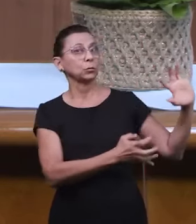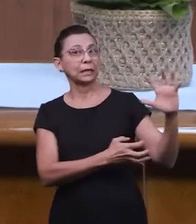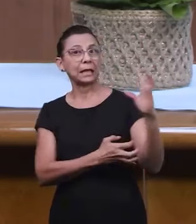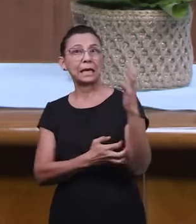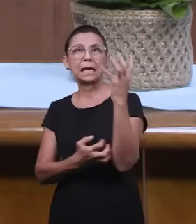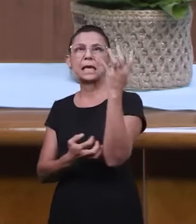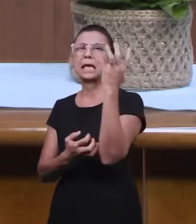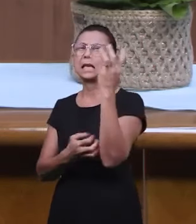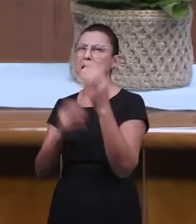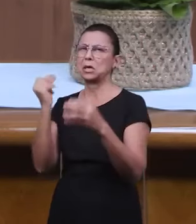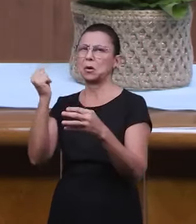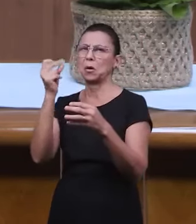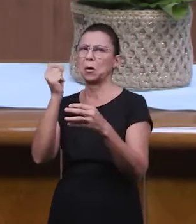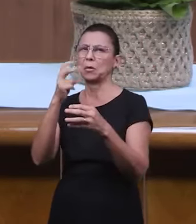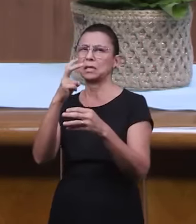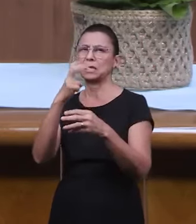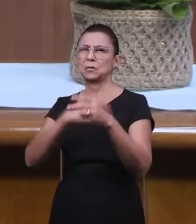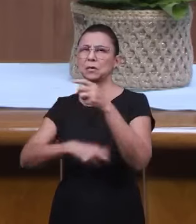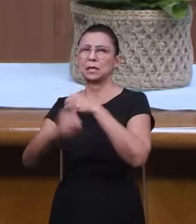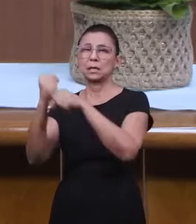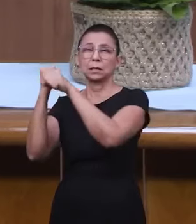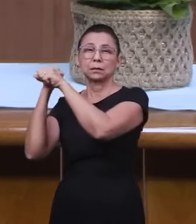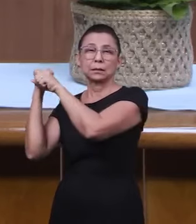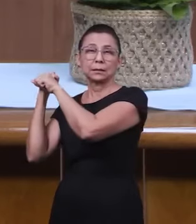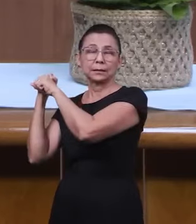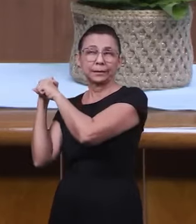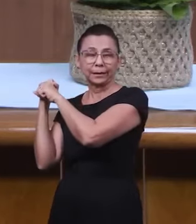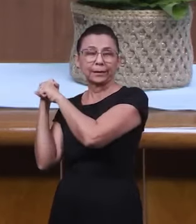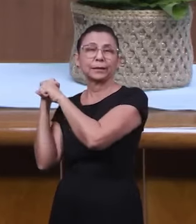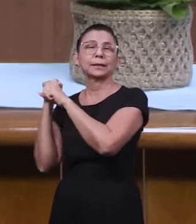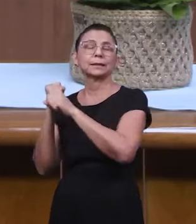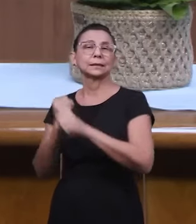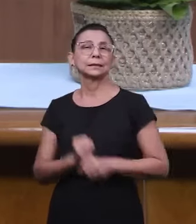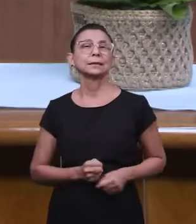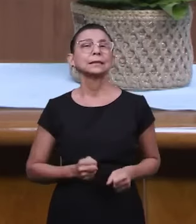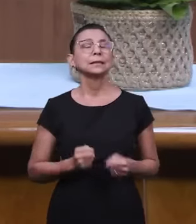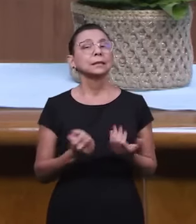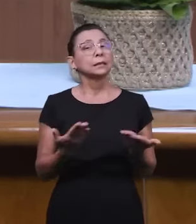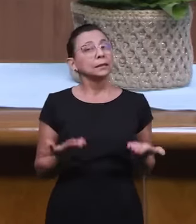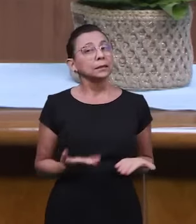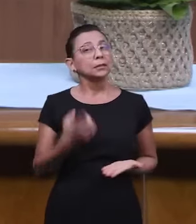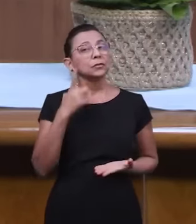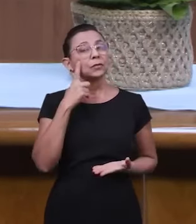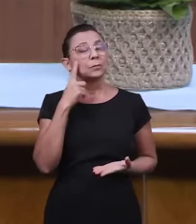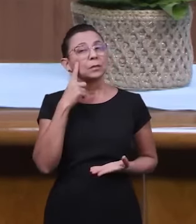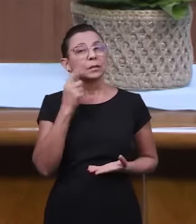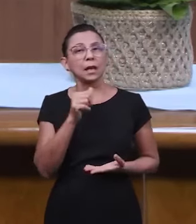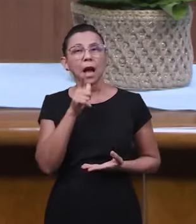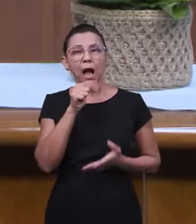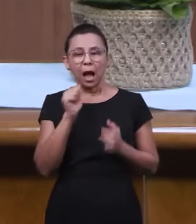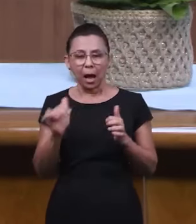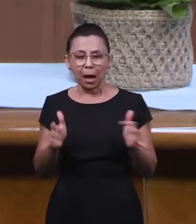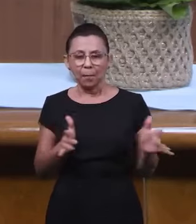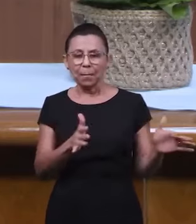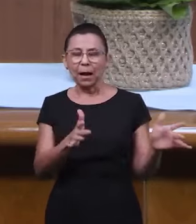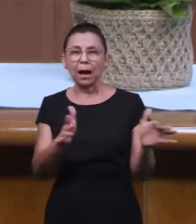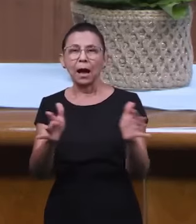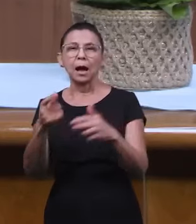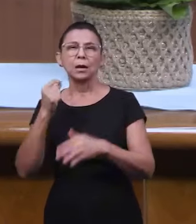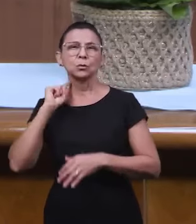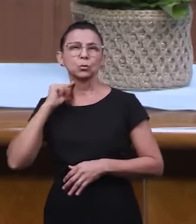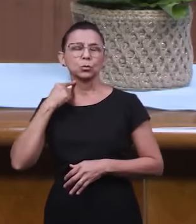que já observamos há mais de 50 anos, como a poluição dos mares e dos rios, a morte